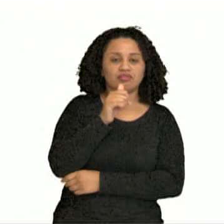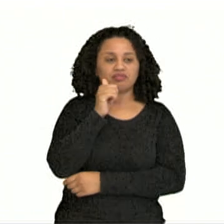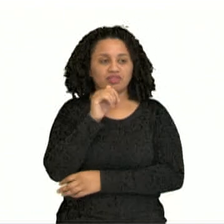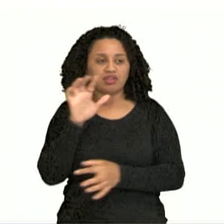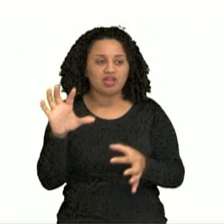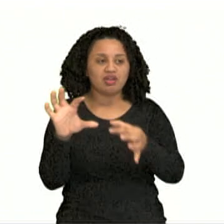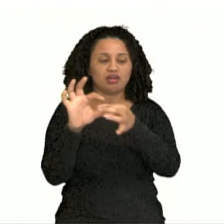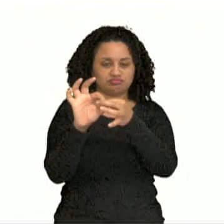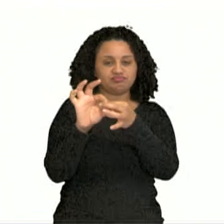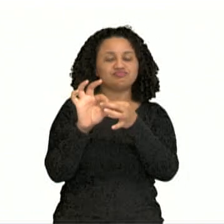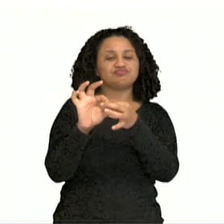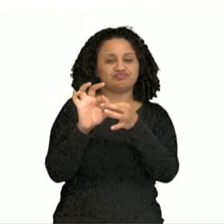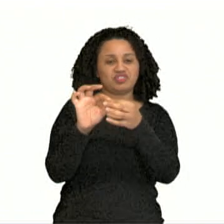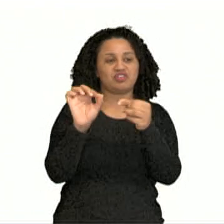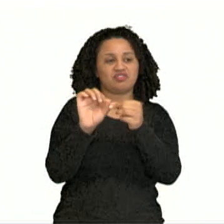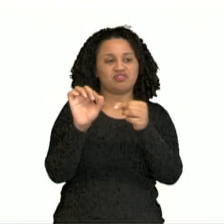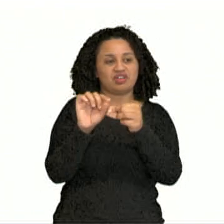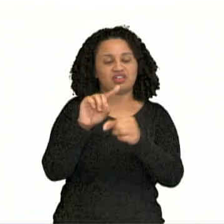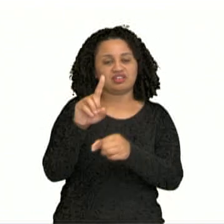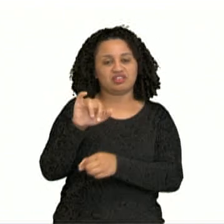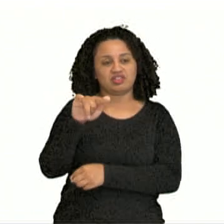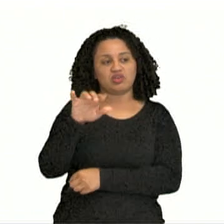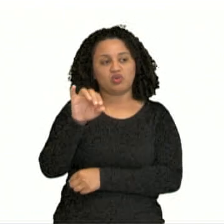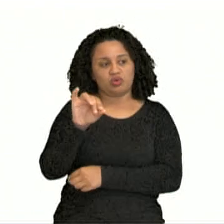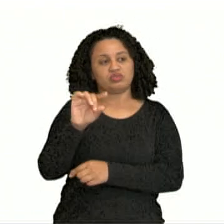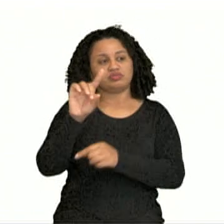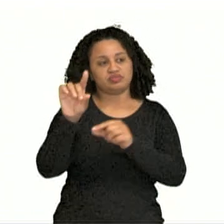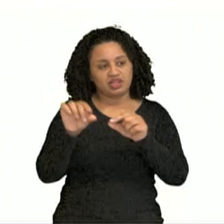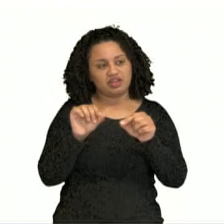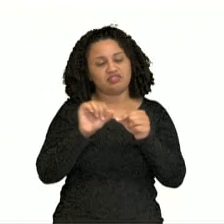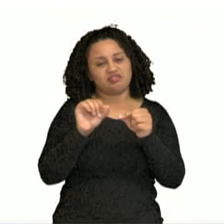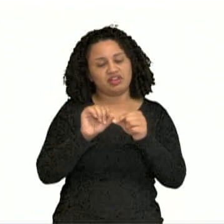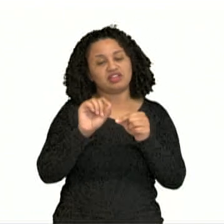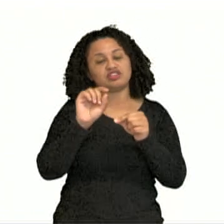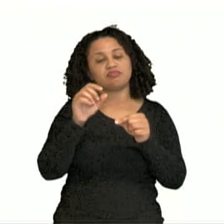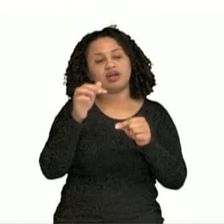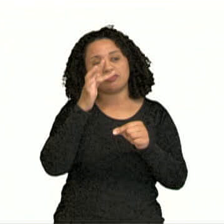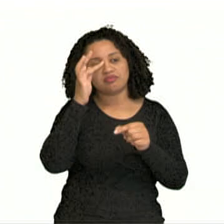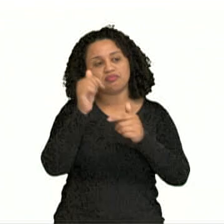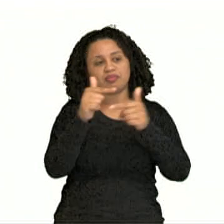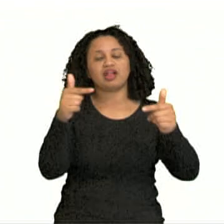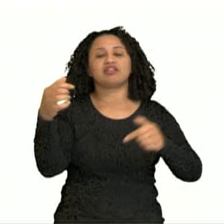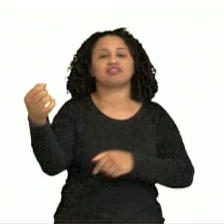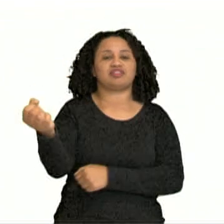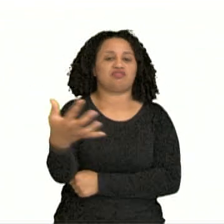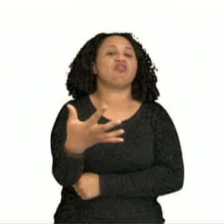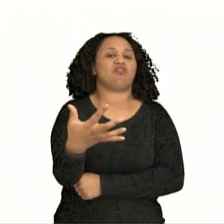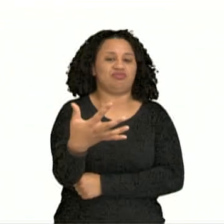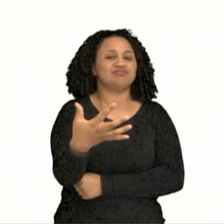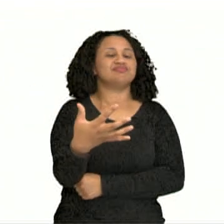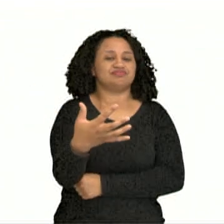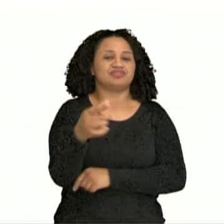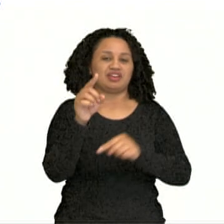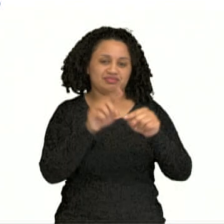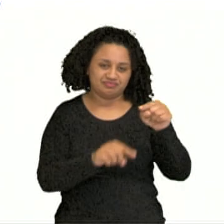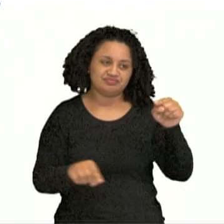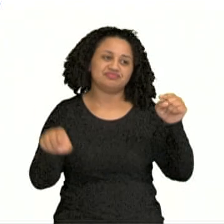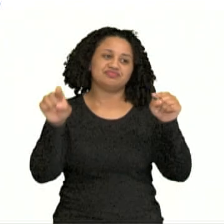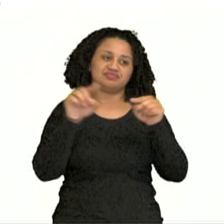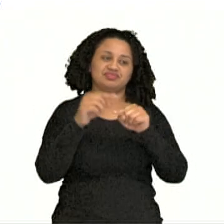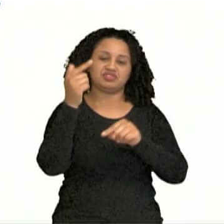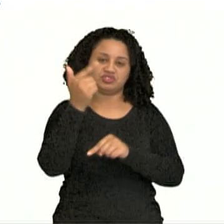união deles vai originar o zigoto. Desse zigoto vai originar uma nova planta e o ciclo se